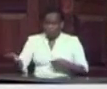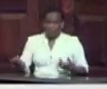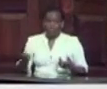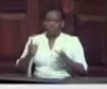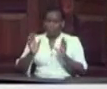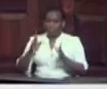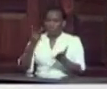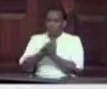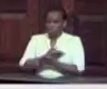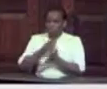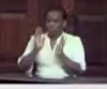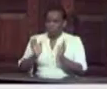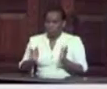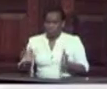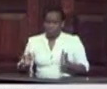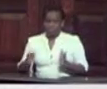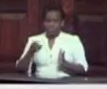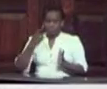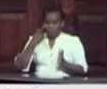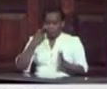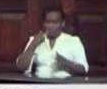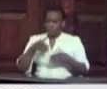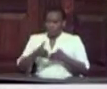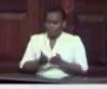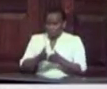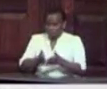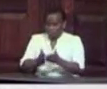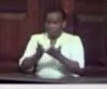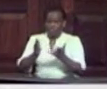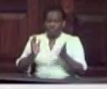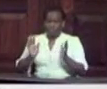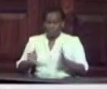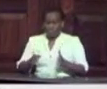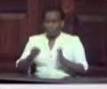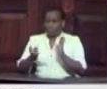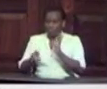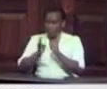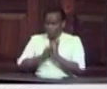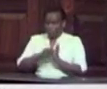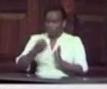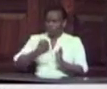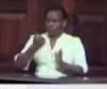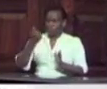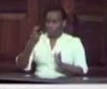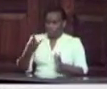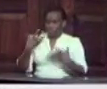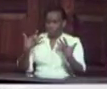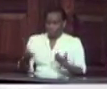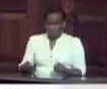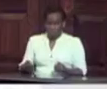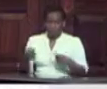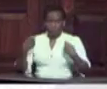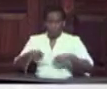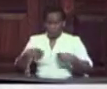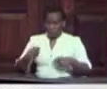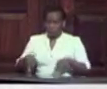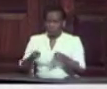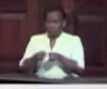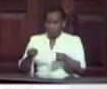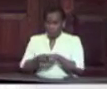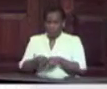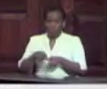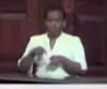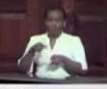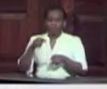né, no sistema aquoviário, e essa emenda, a emenda 13, foi acolhida, nós continuamos sob